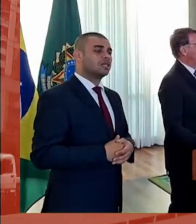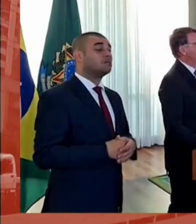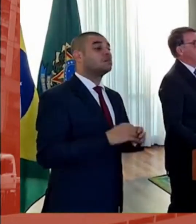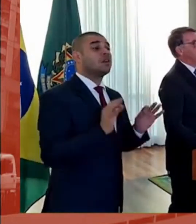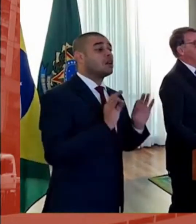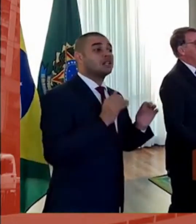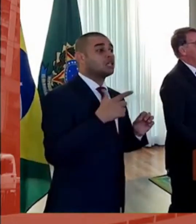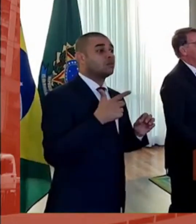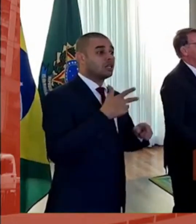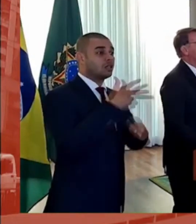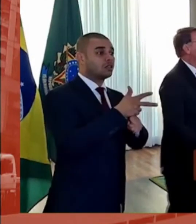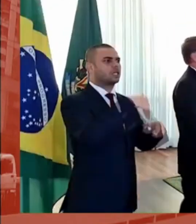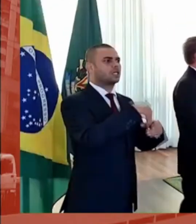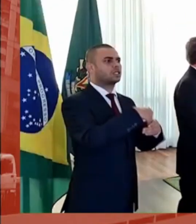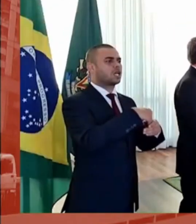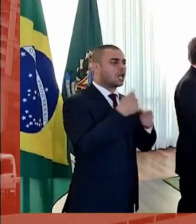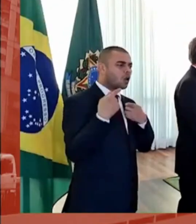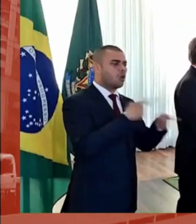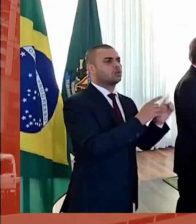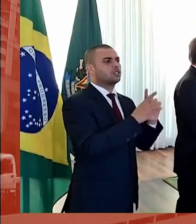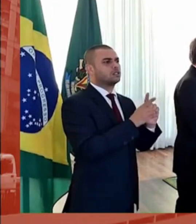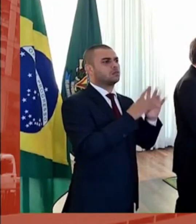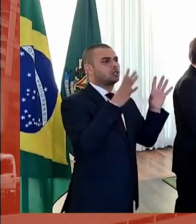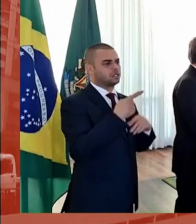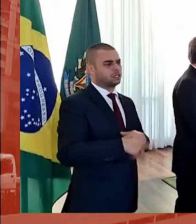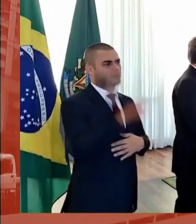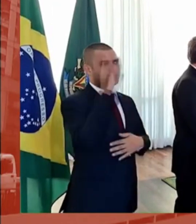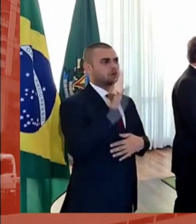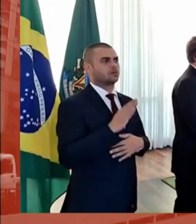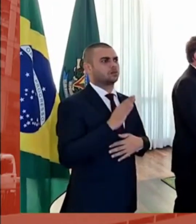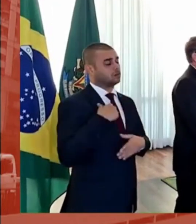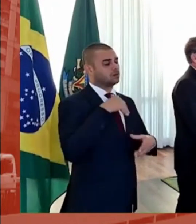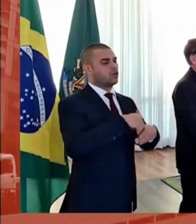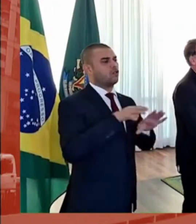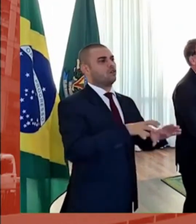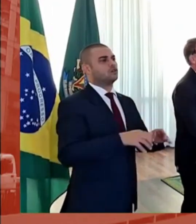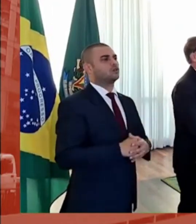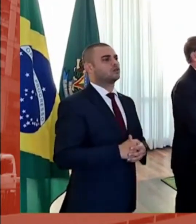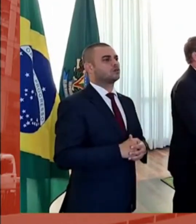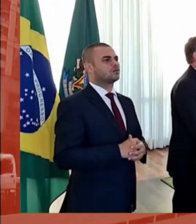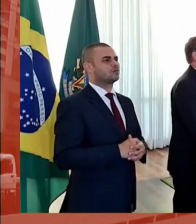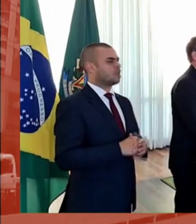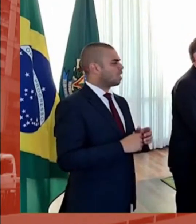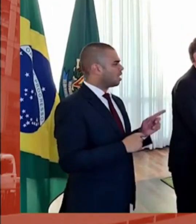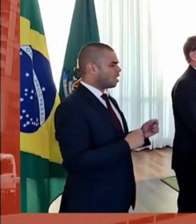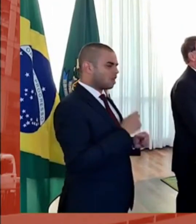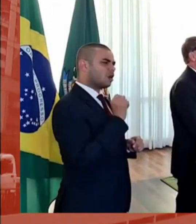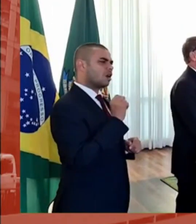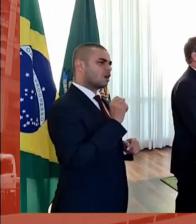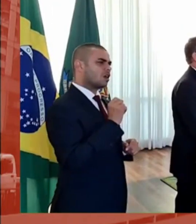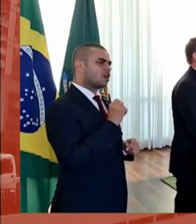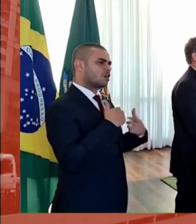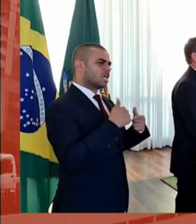nebuloso na área política que ele é capaz até de aplaudir isso, mesmo sabendo que